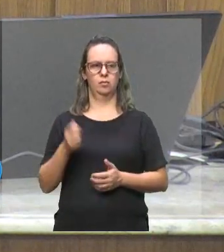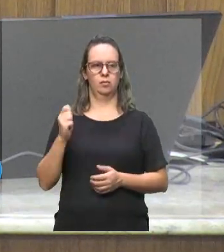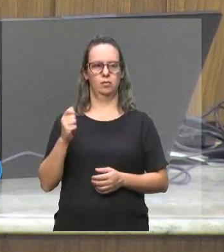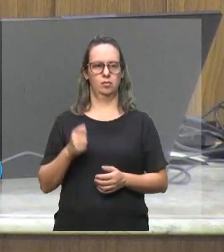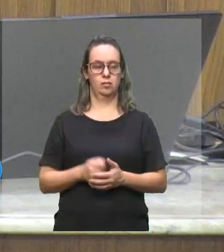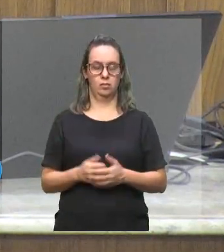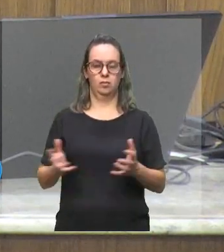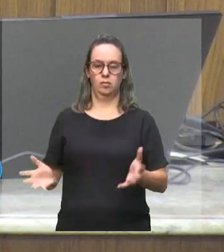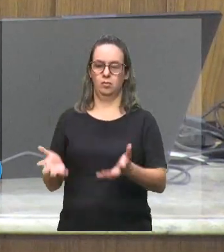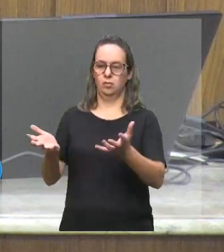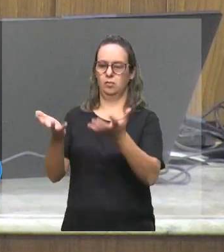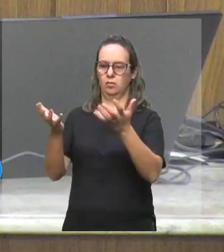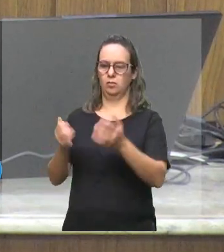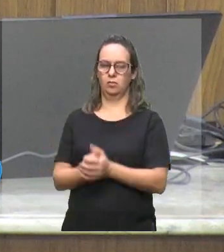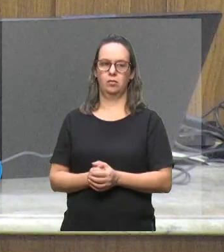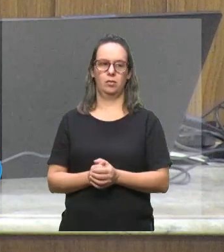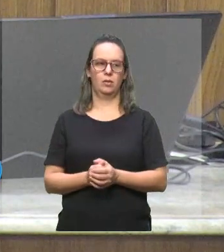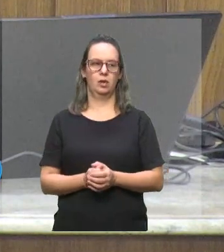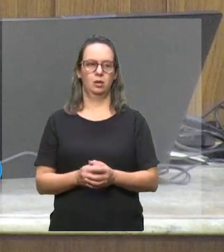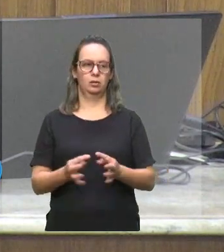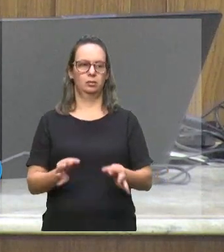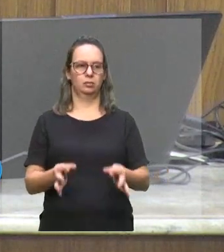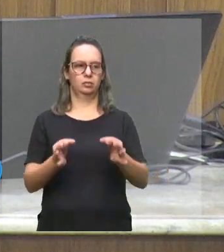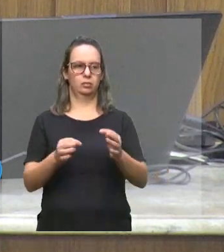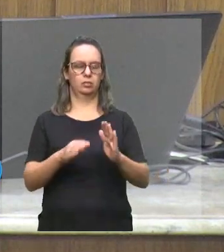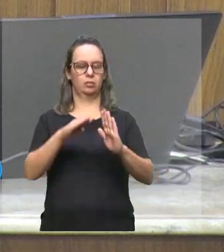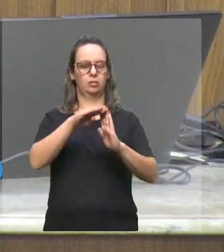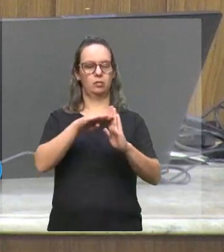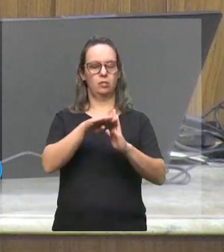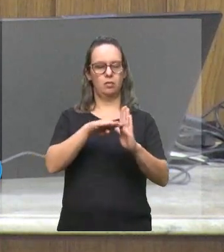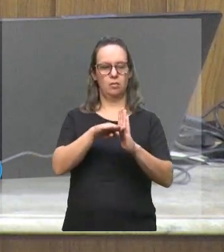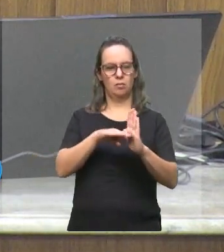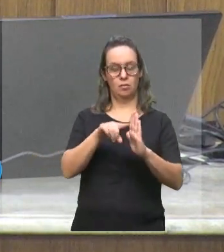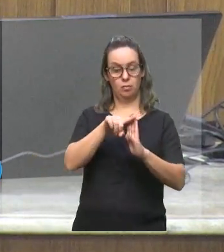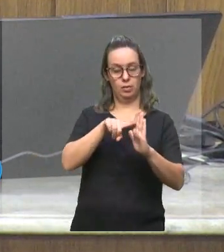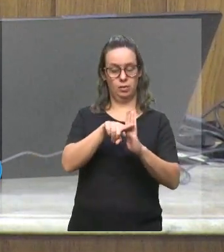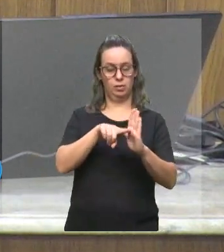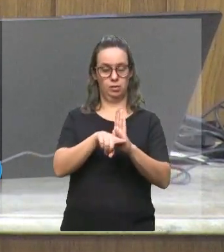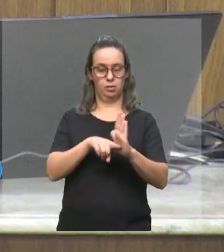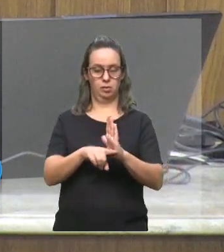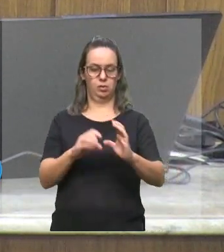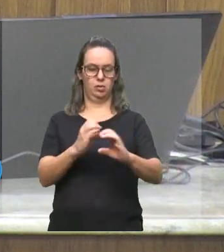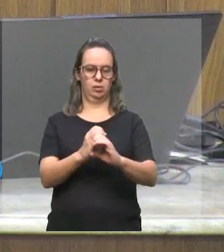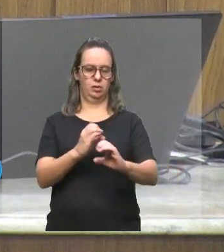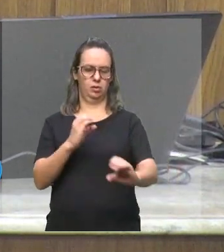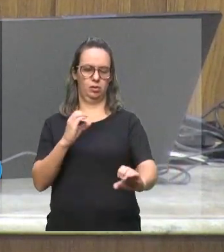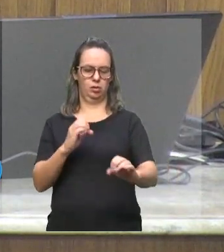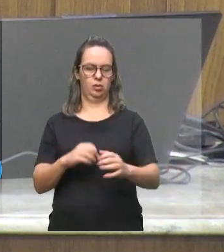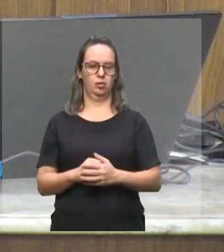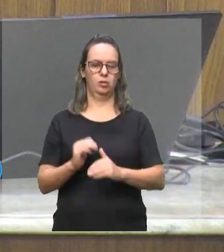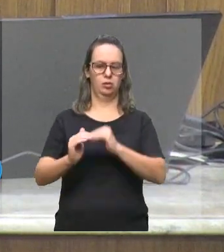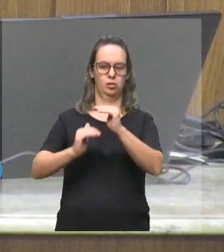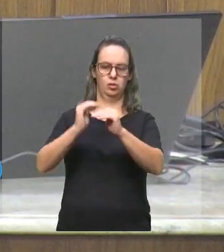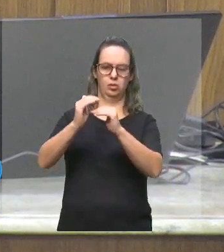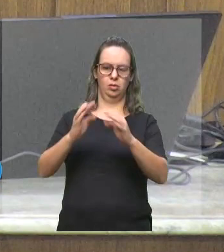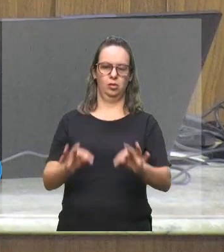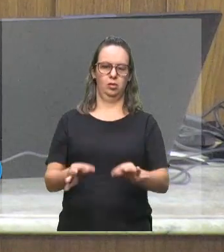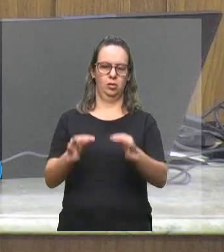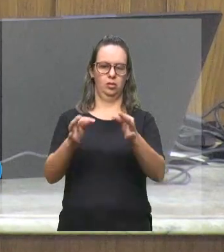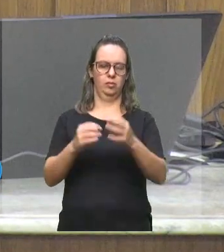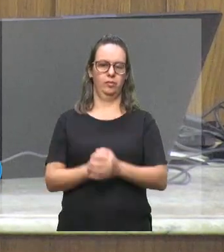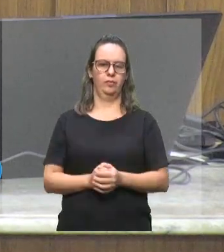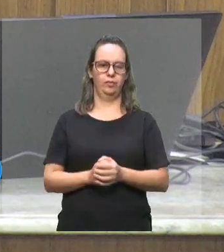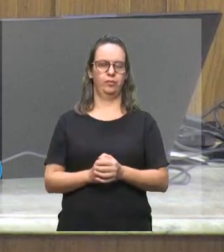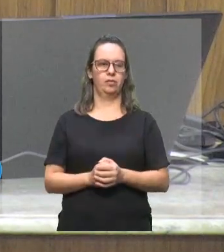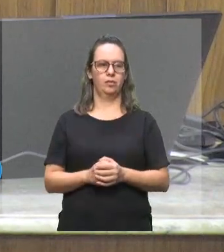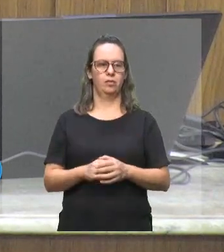inovação tecnológica, à pesquisa científica e tecnológica, ao desenvolvimento tecnológico, à engenharia não rotineira